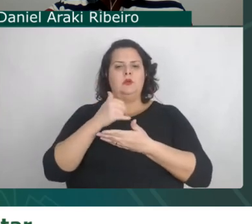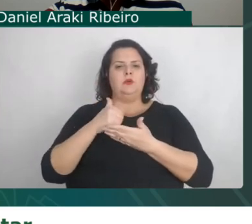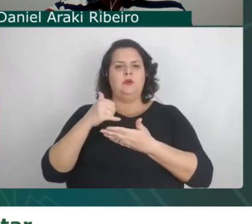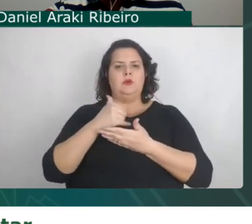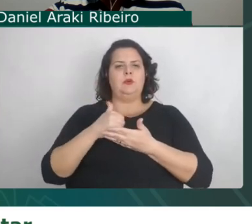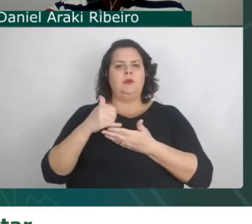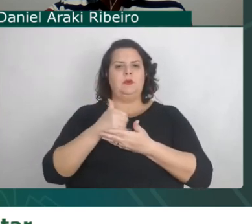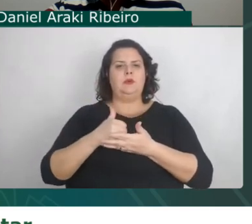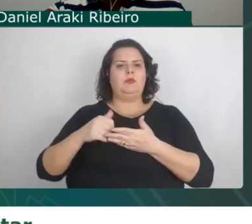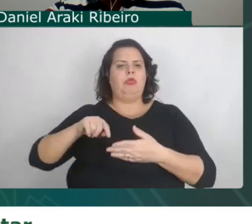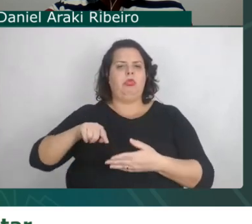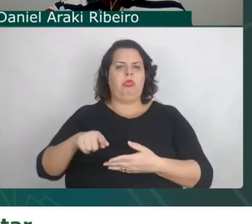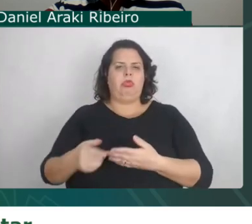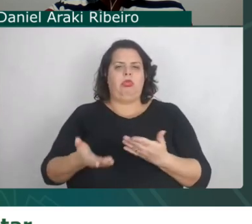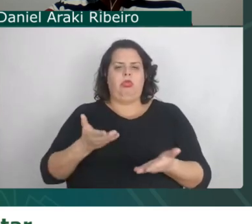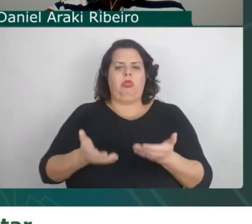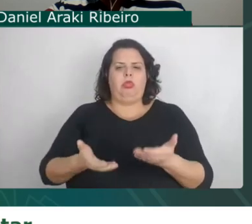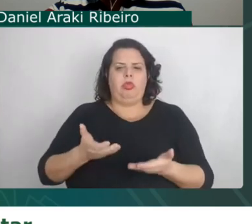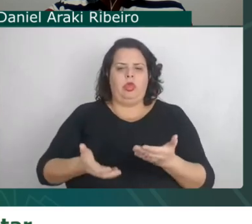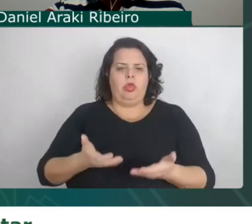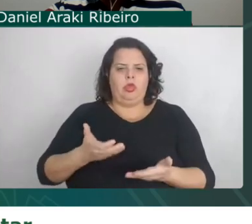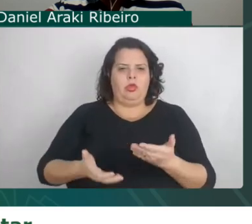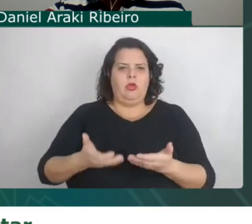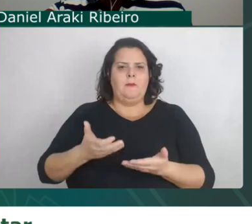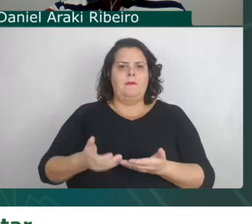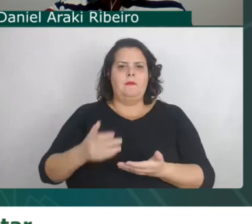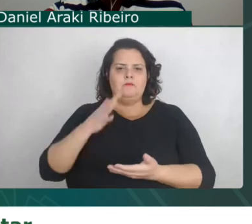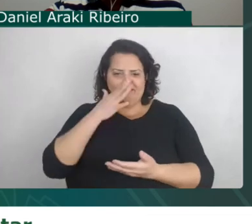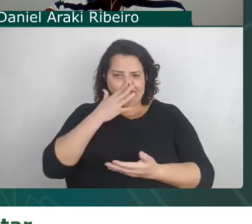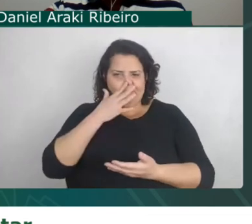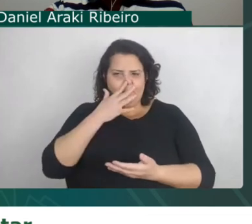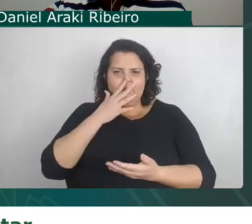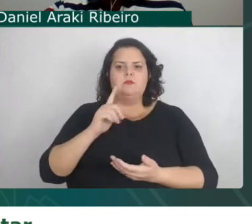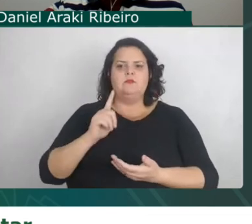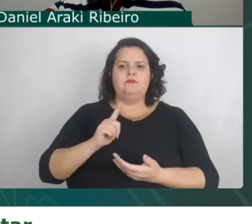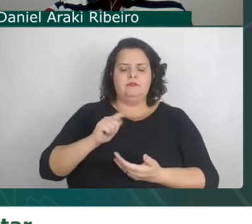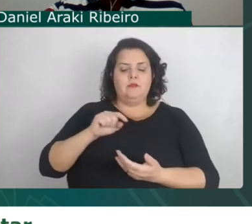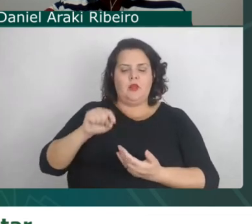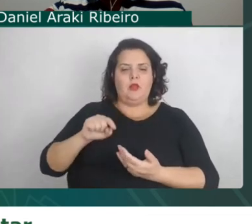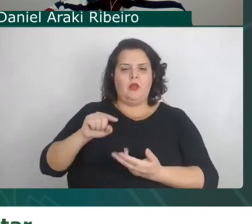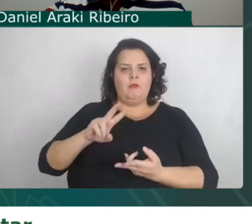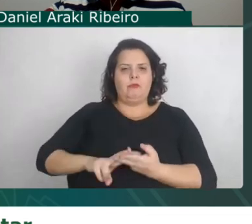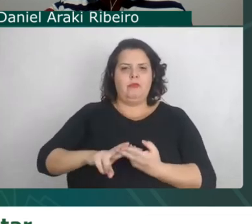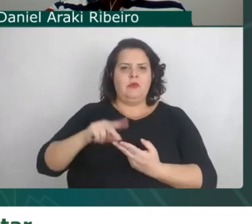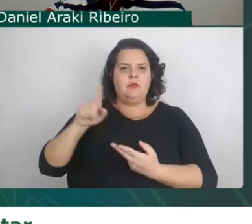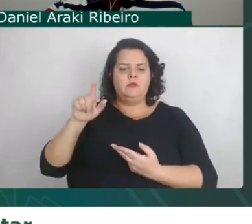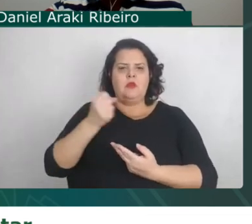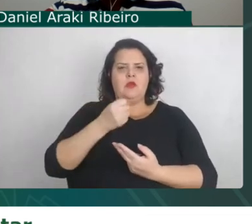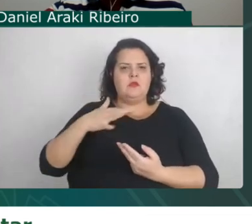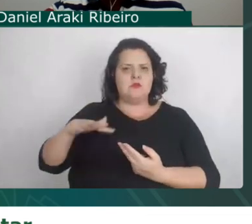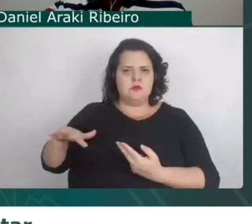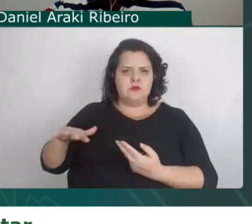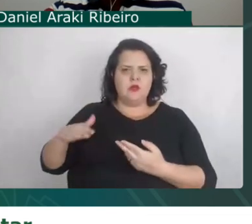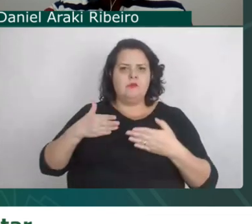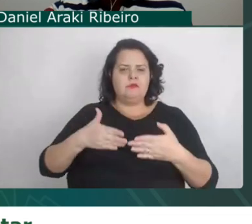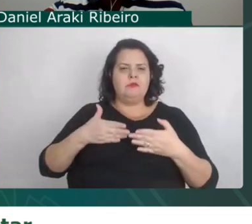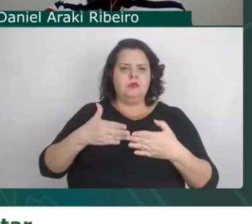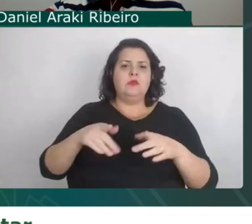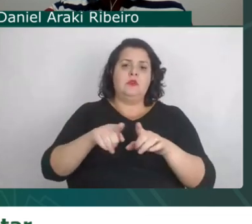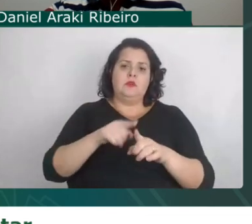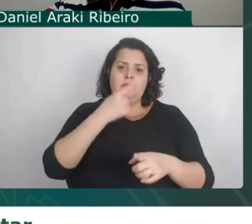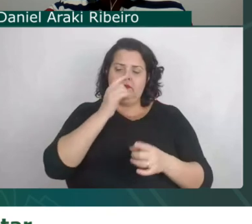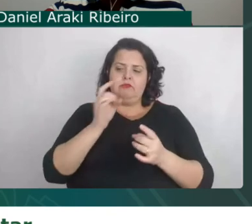sendo apreendidas aqui no Porto de Santos. Por outro lado, tem a fiscalização também do descarte inadequado. Então, quer dizer, precisa ver se as